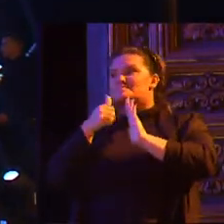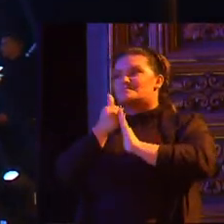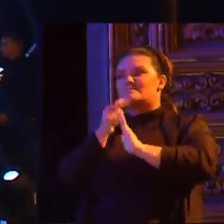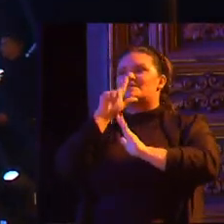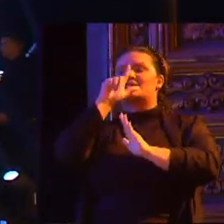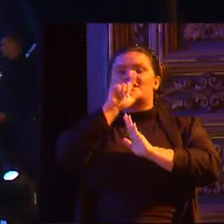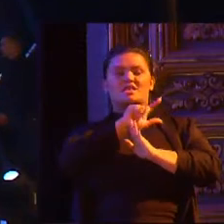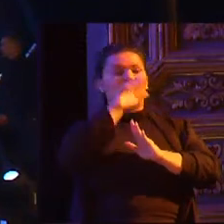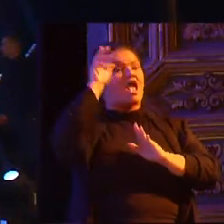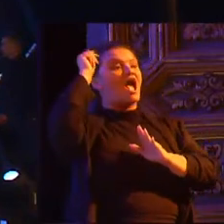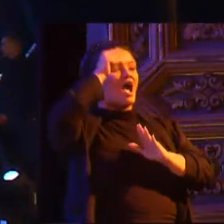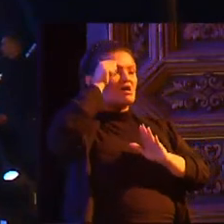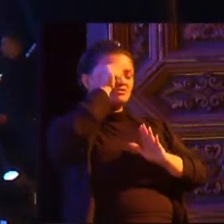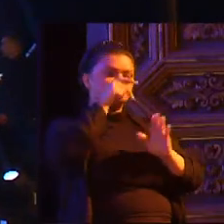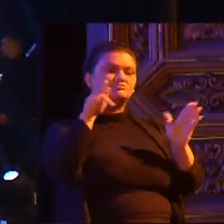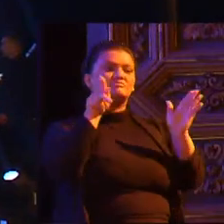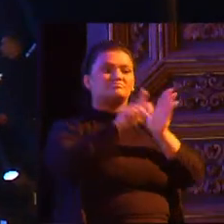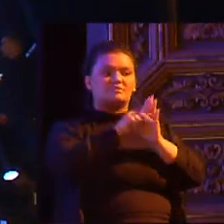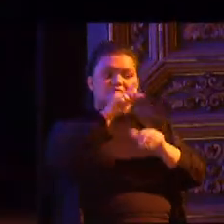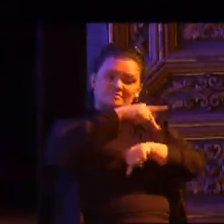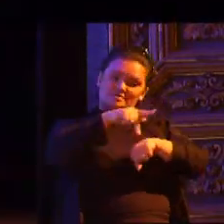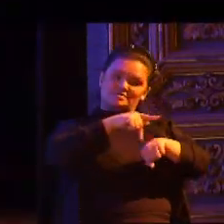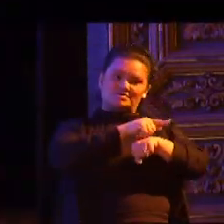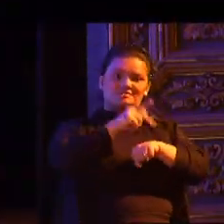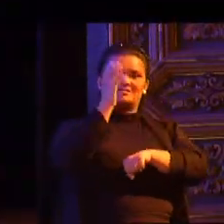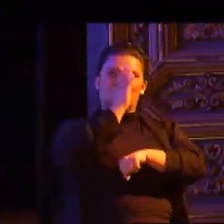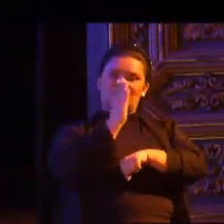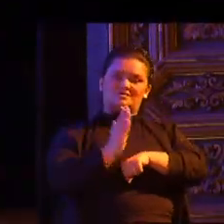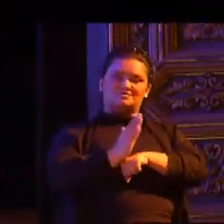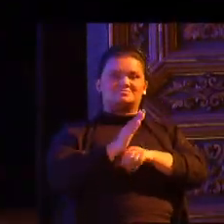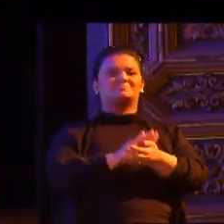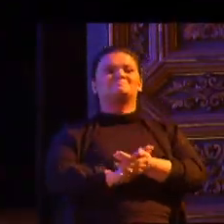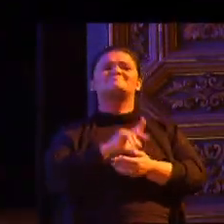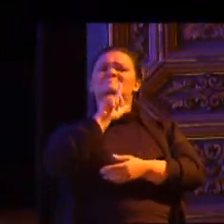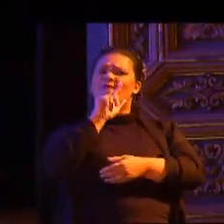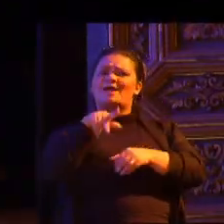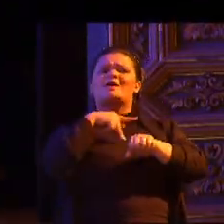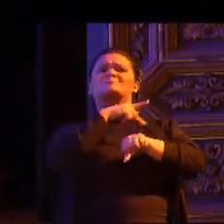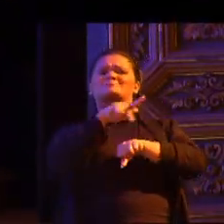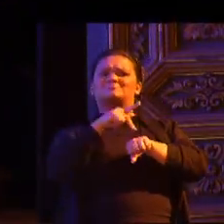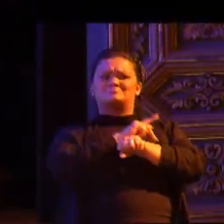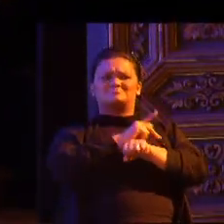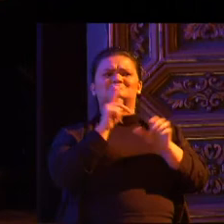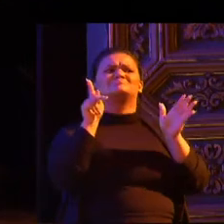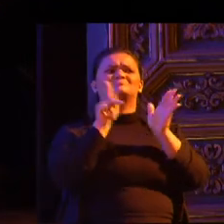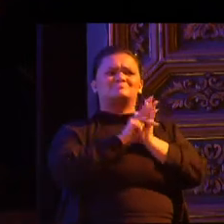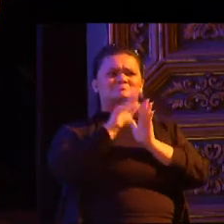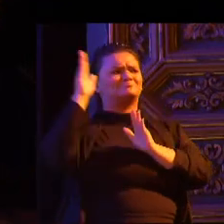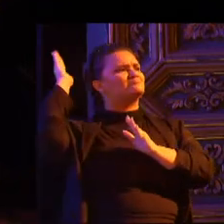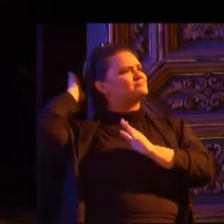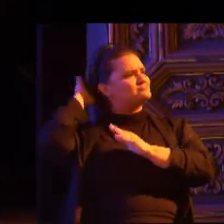artistas recém-premiados nacionalmente. É um prêmio de música popular brasileira.